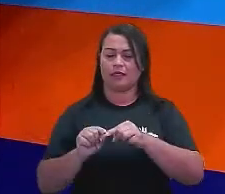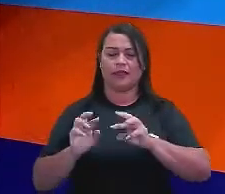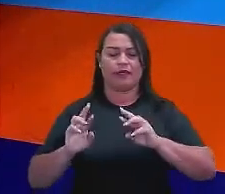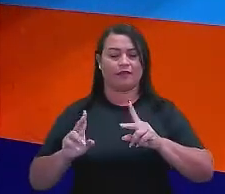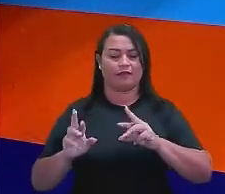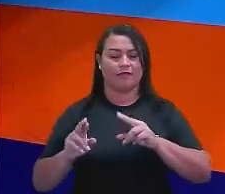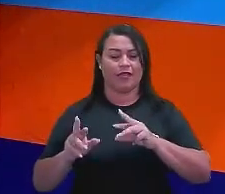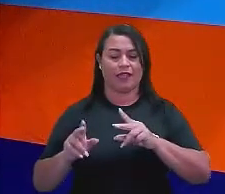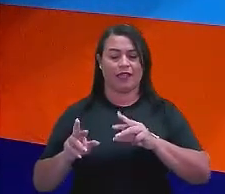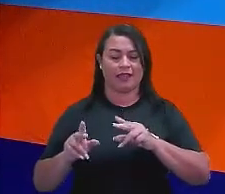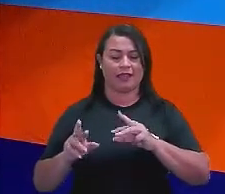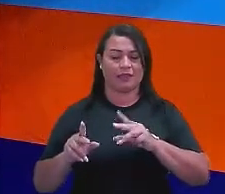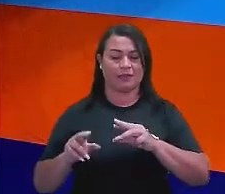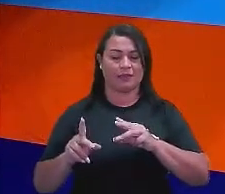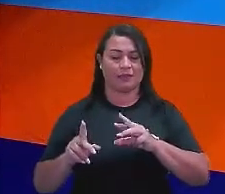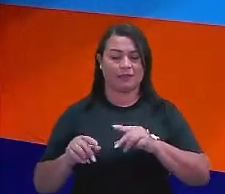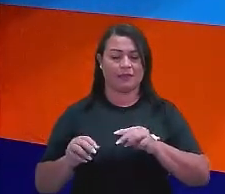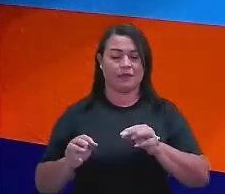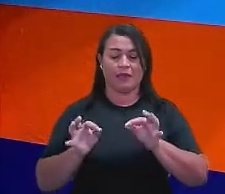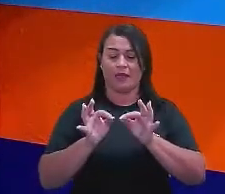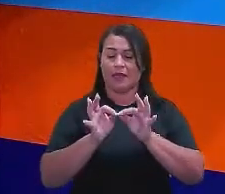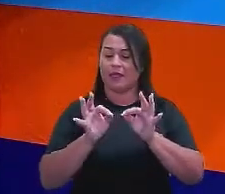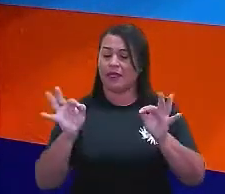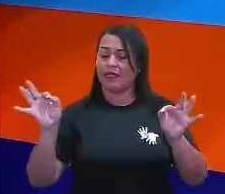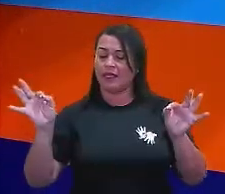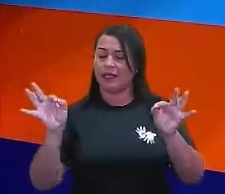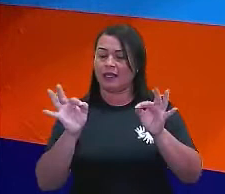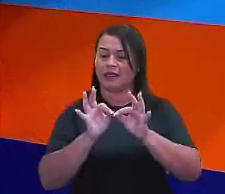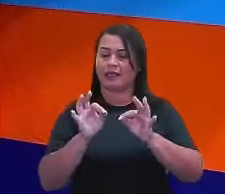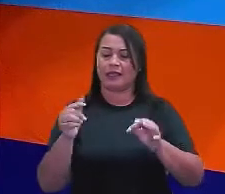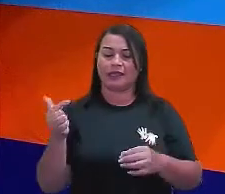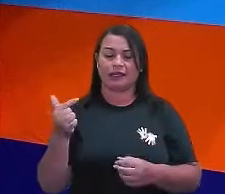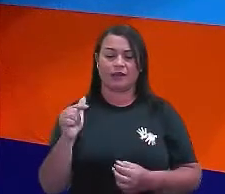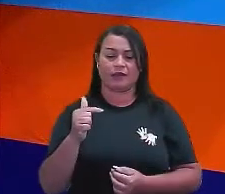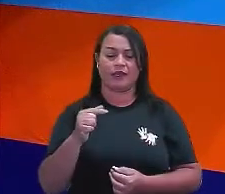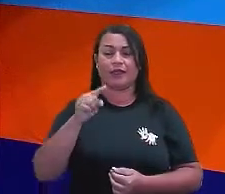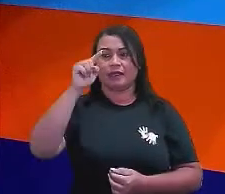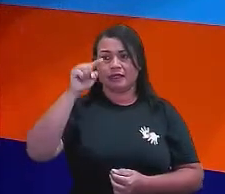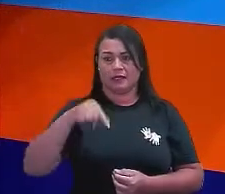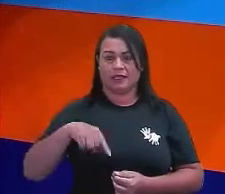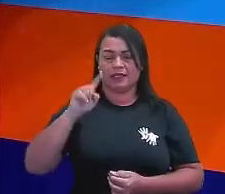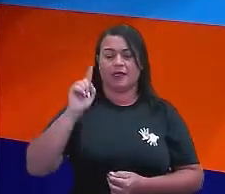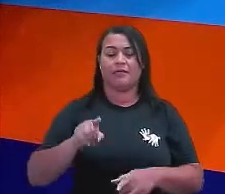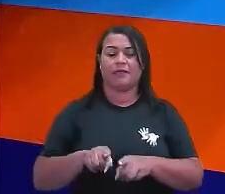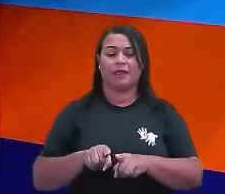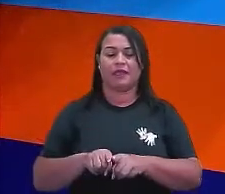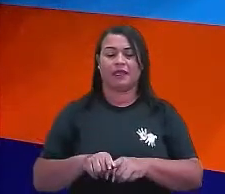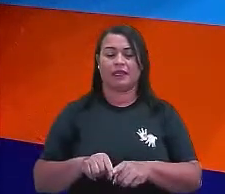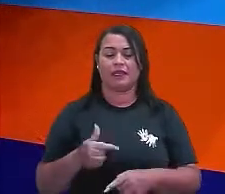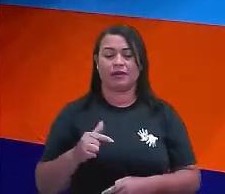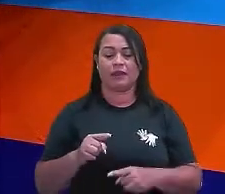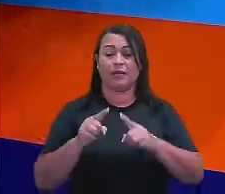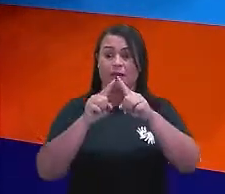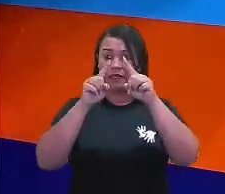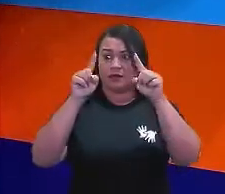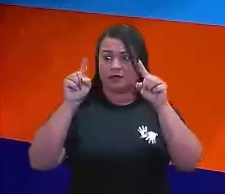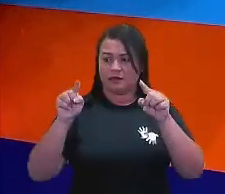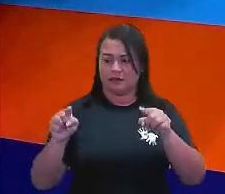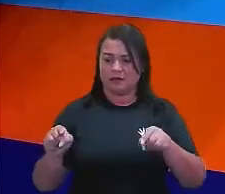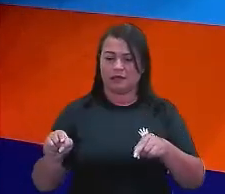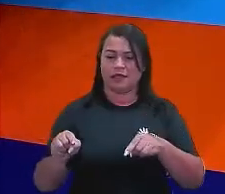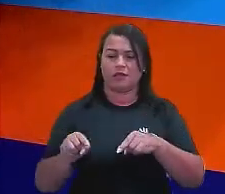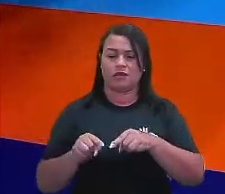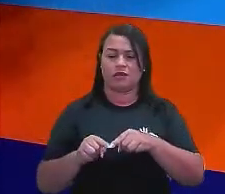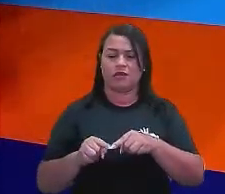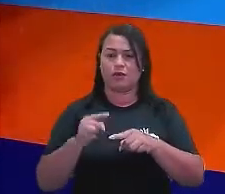Esses 2 aqui, ó, precisam ter a mesma medida, e esse aqui também, tá? Já aqui, não. Todos os